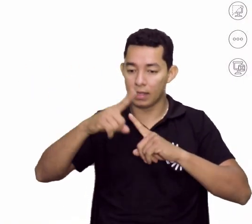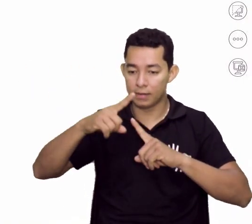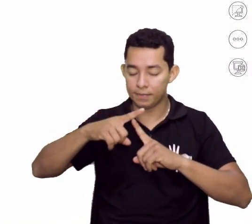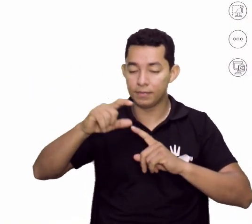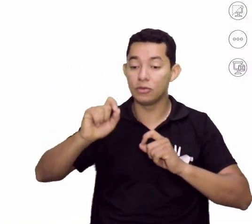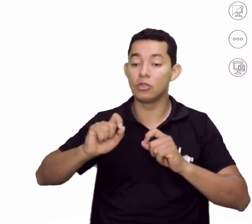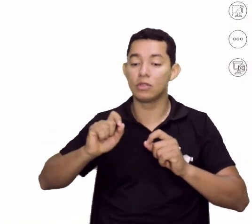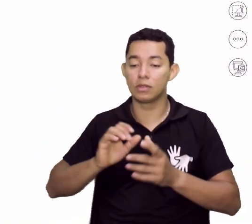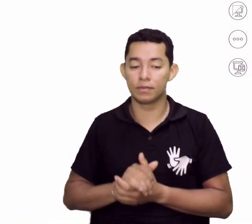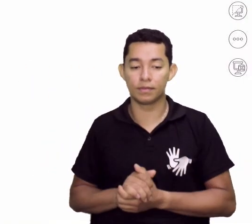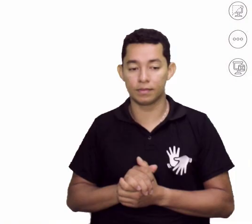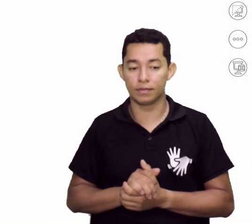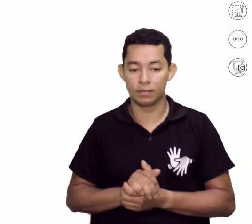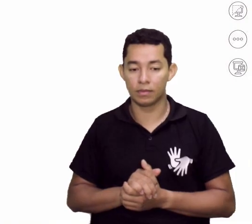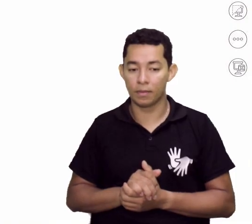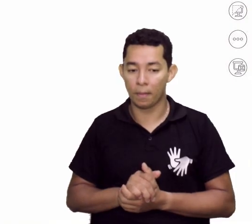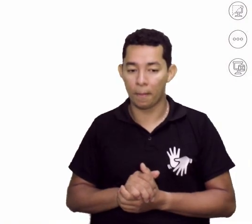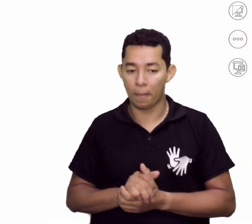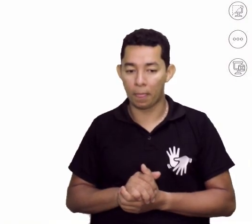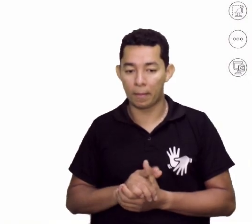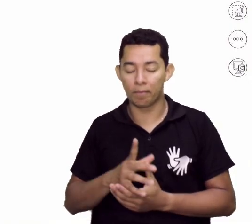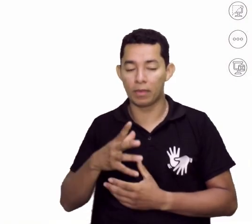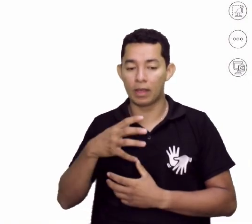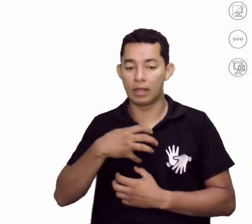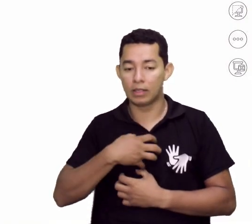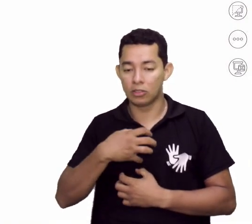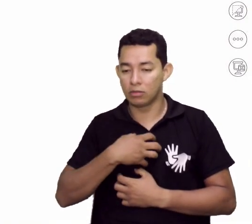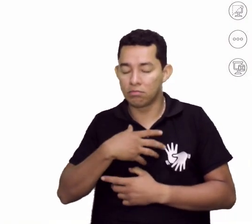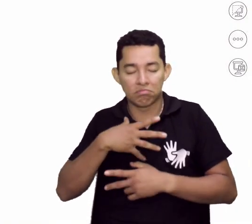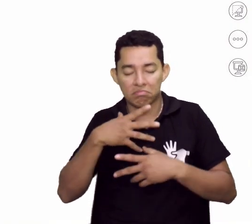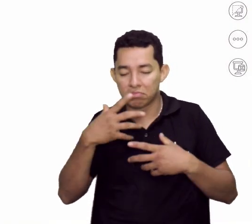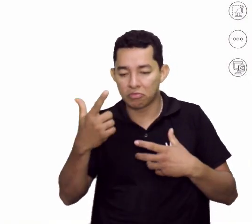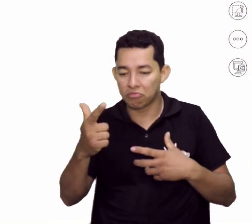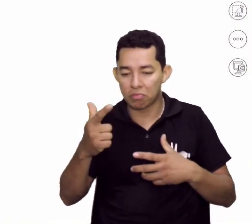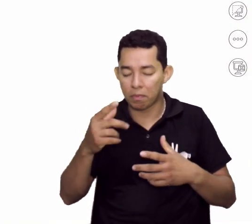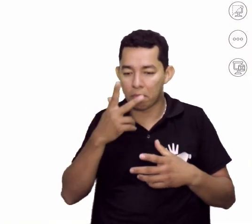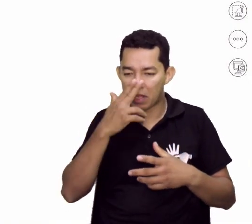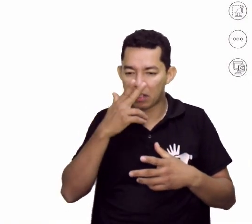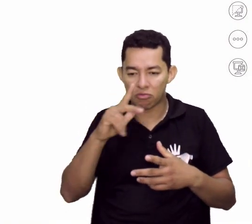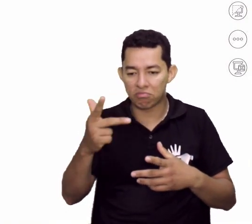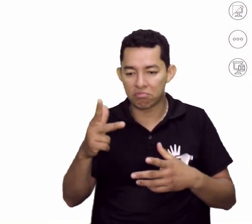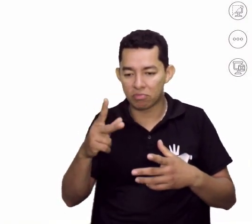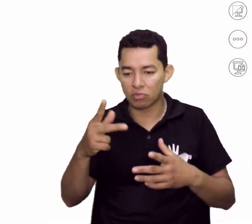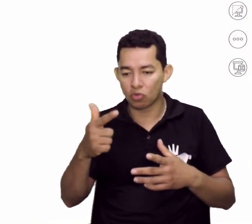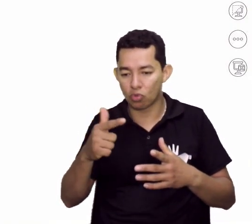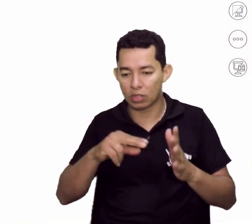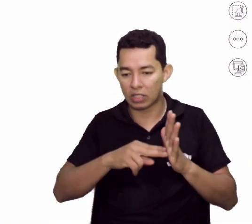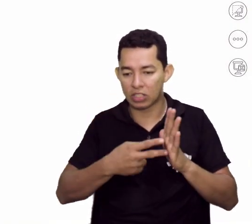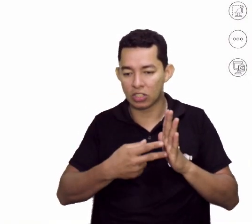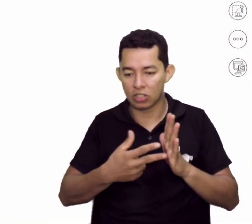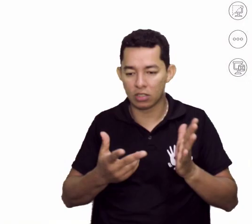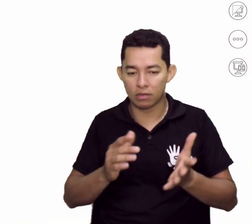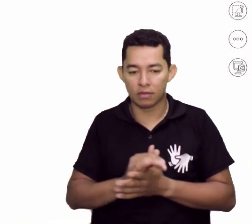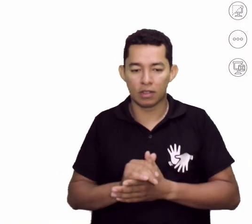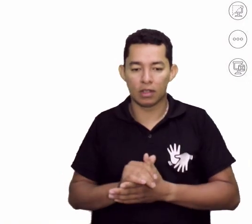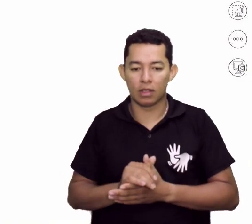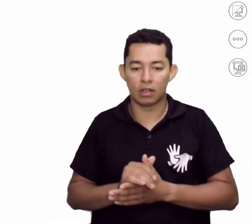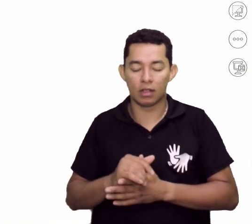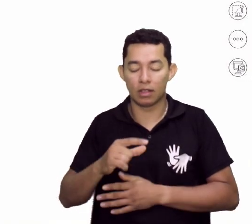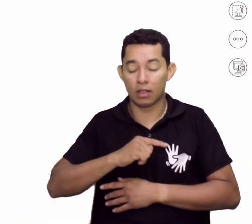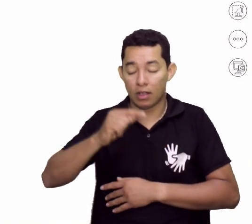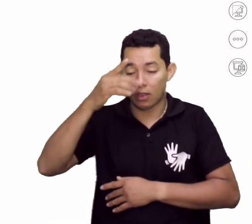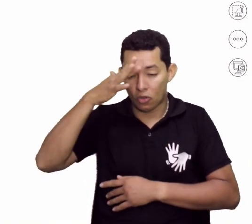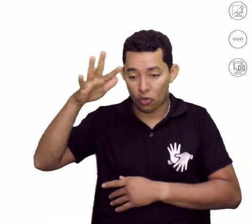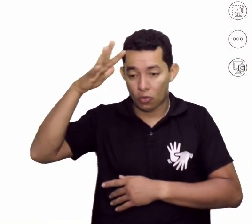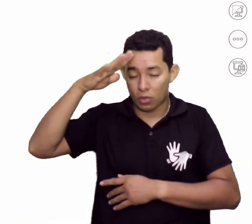surrealistas são parecerem sem sentidos e absurdas no primeiro momento, lidam com o mistério dos